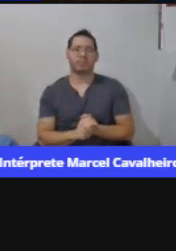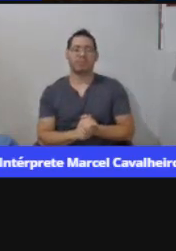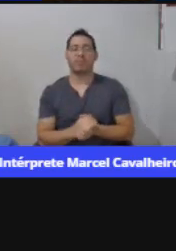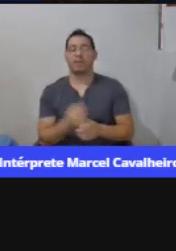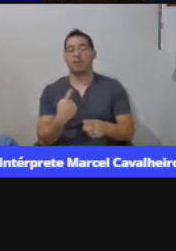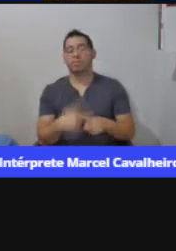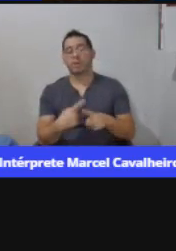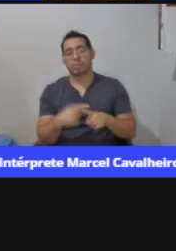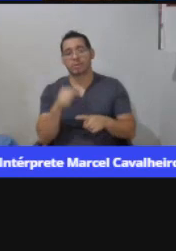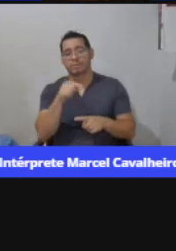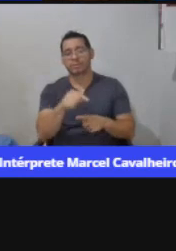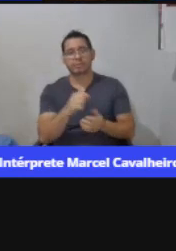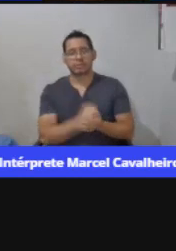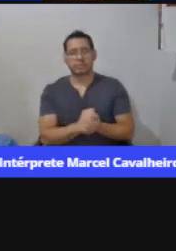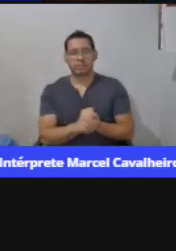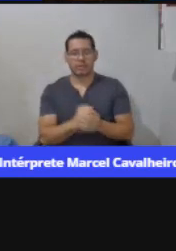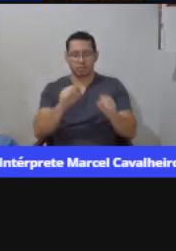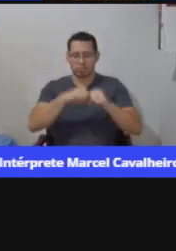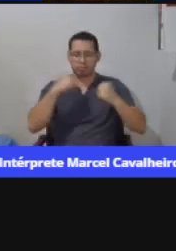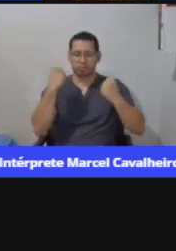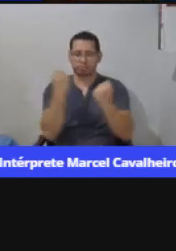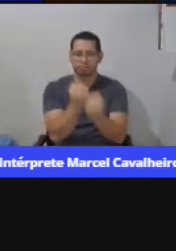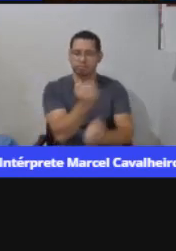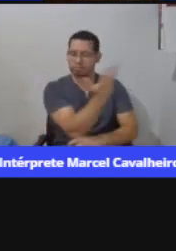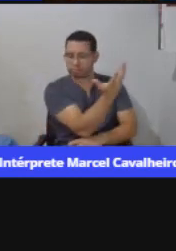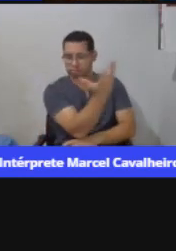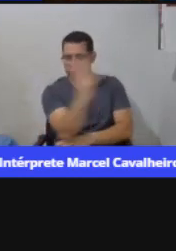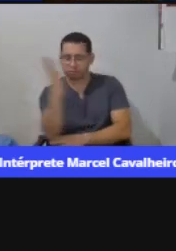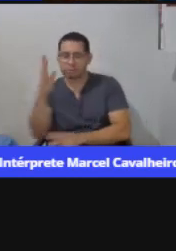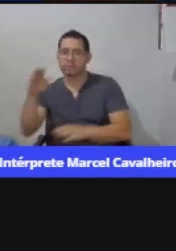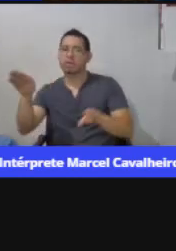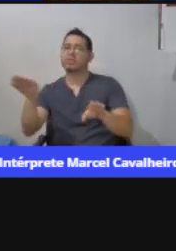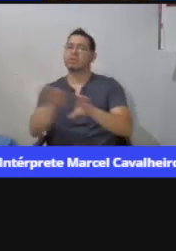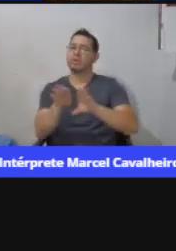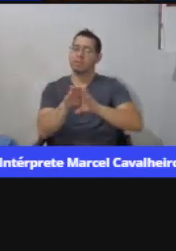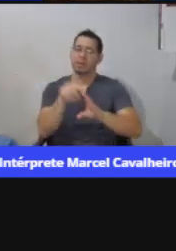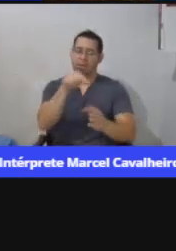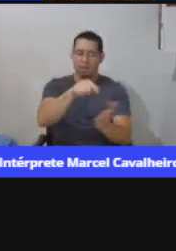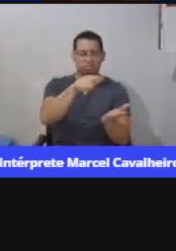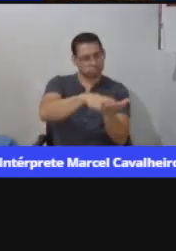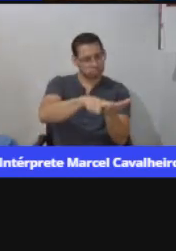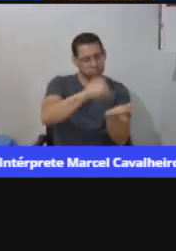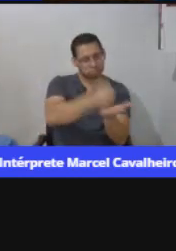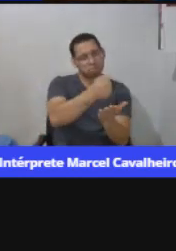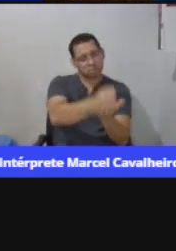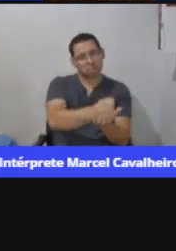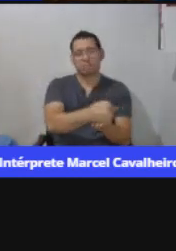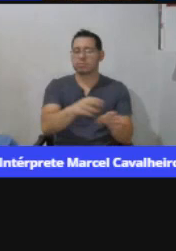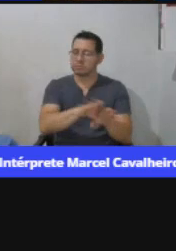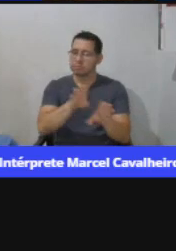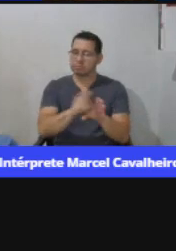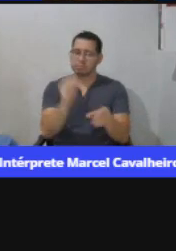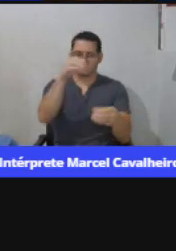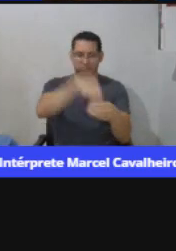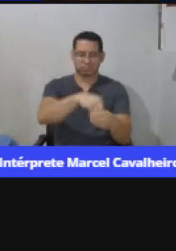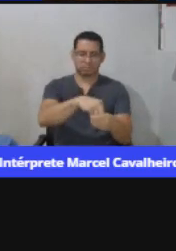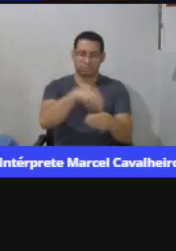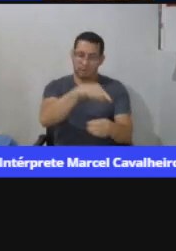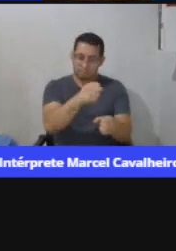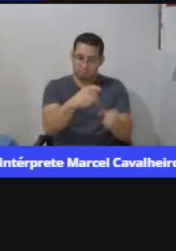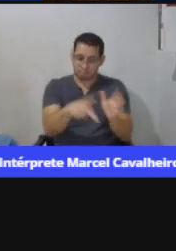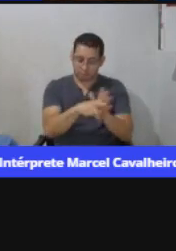implicações socioambientais e as recomendações também são lá do documento que nós elaboramos em